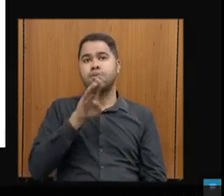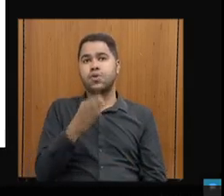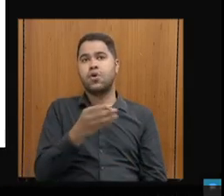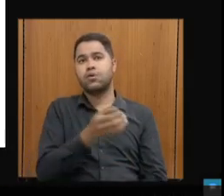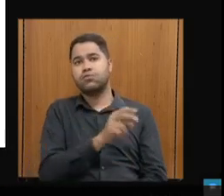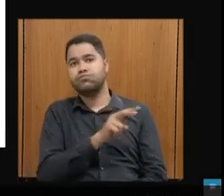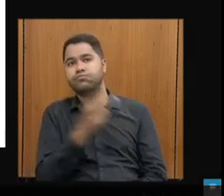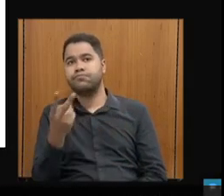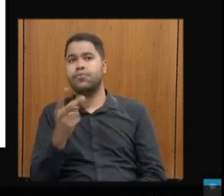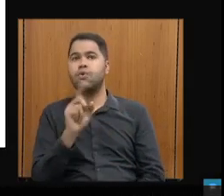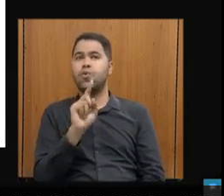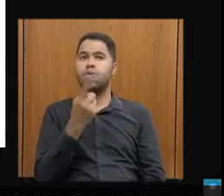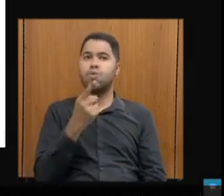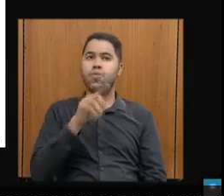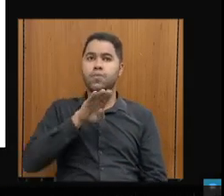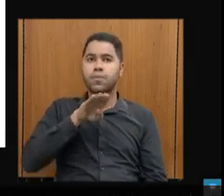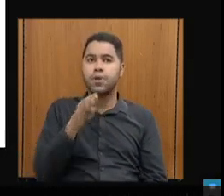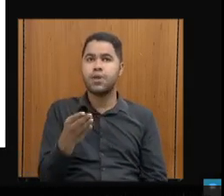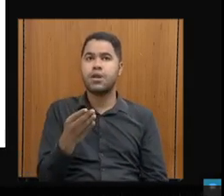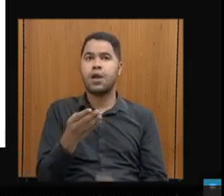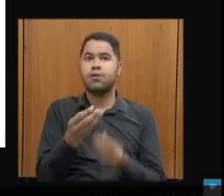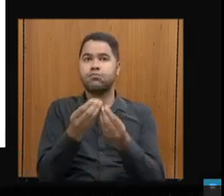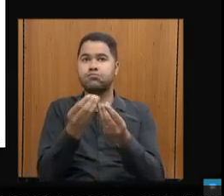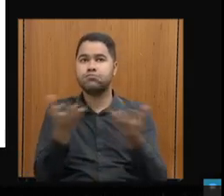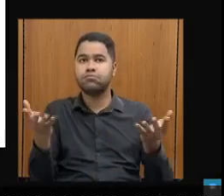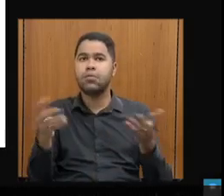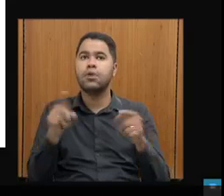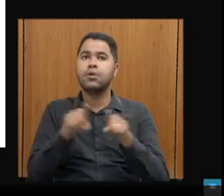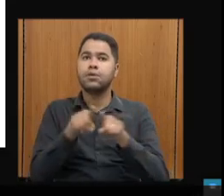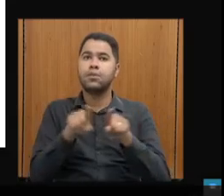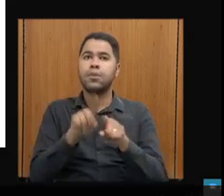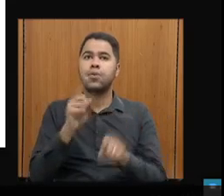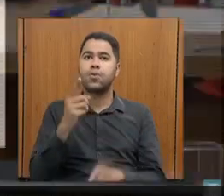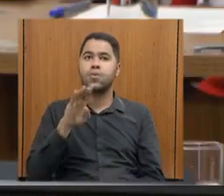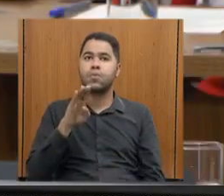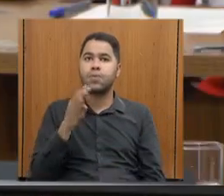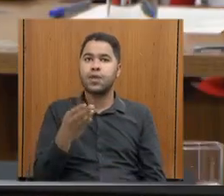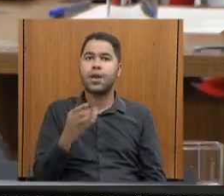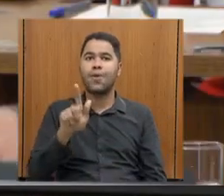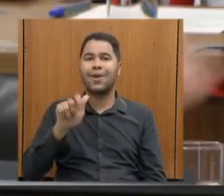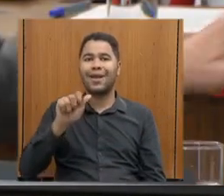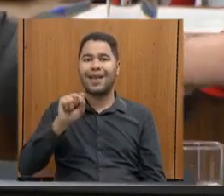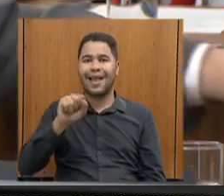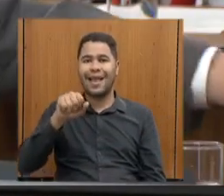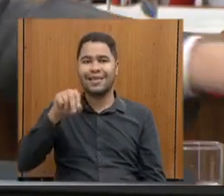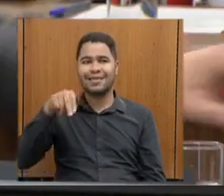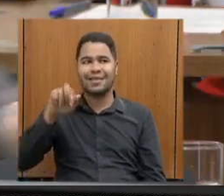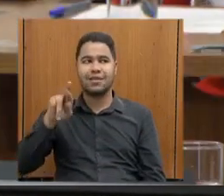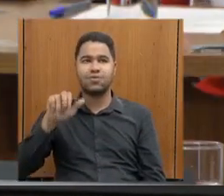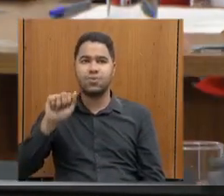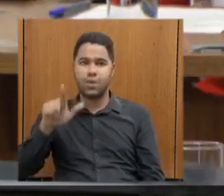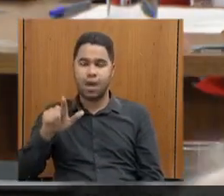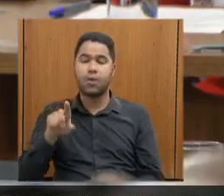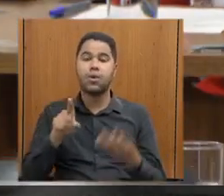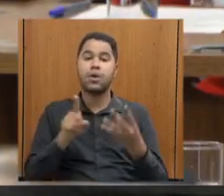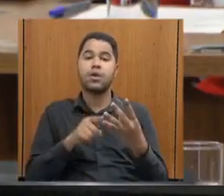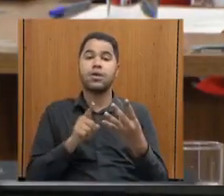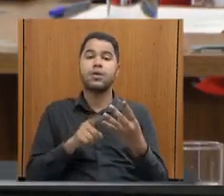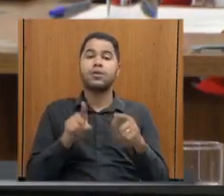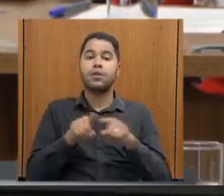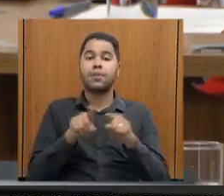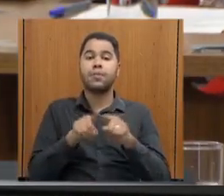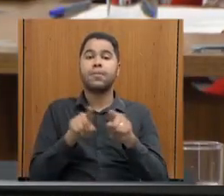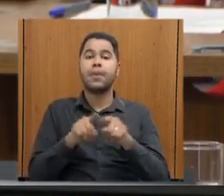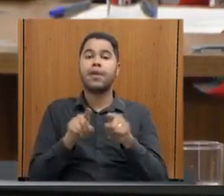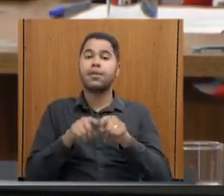geração distribuída um bilhão em gás natural 1,2 bilhão em inovação aqui o nosso